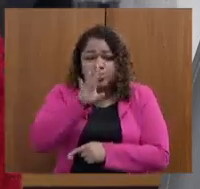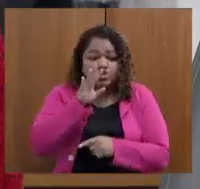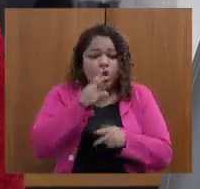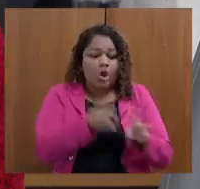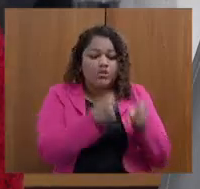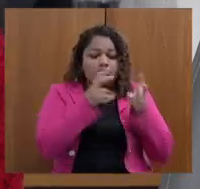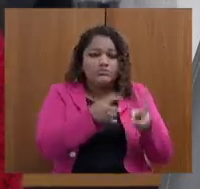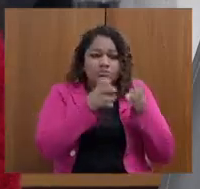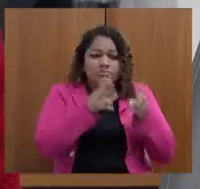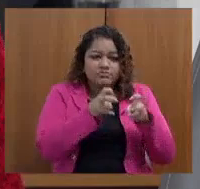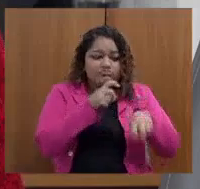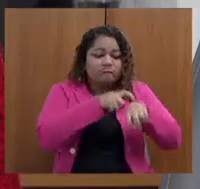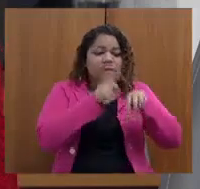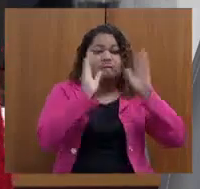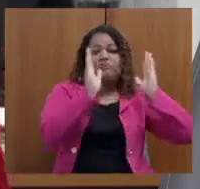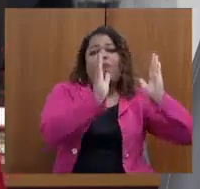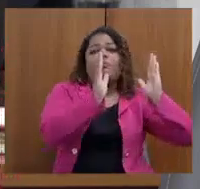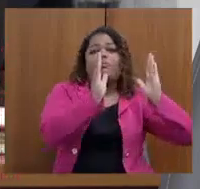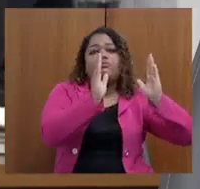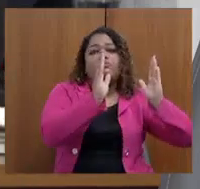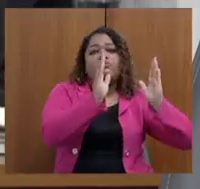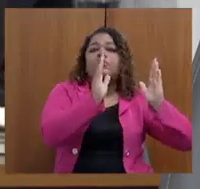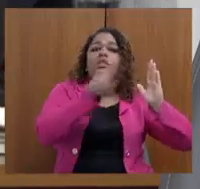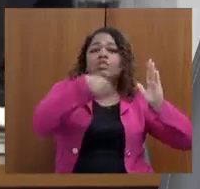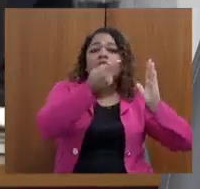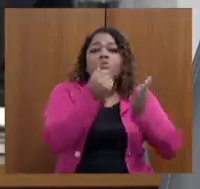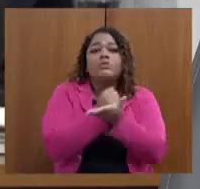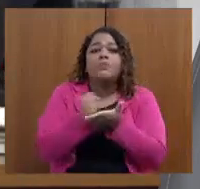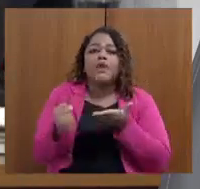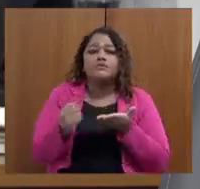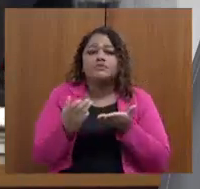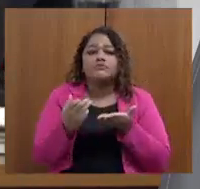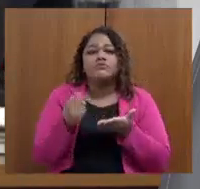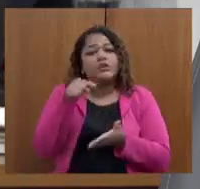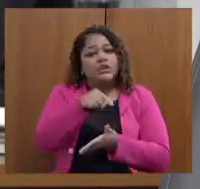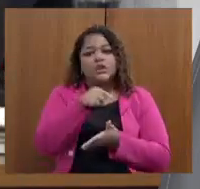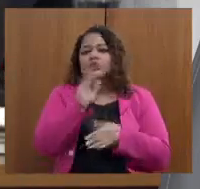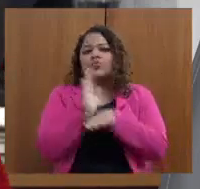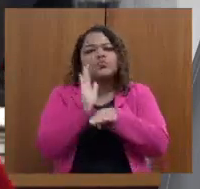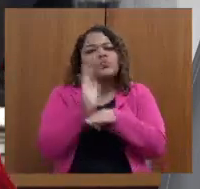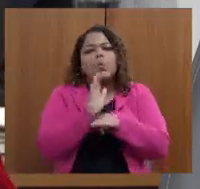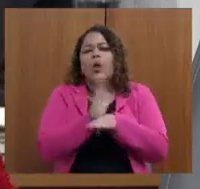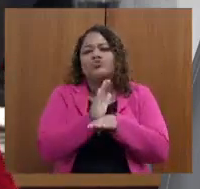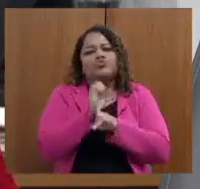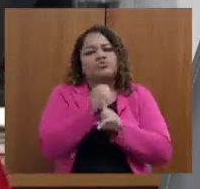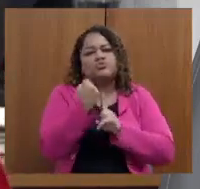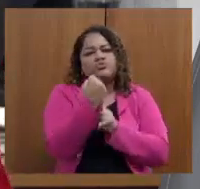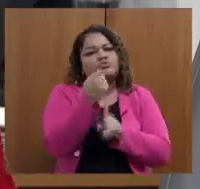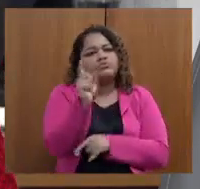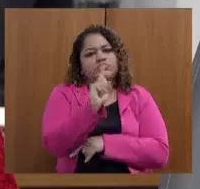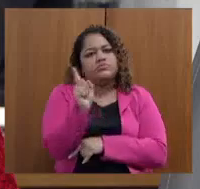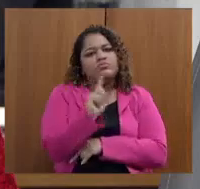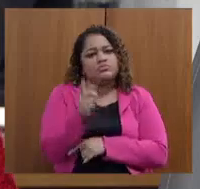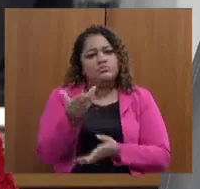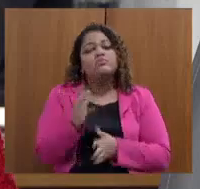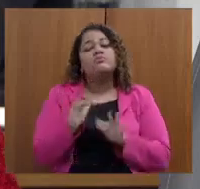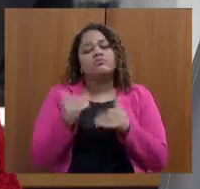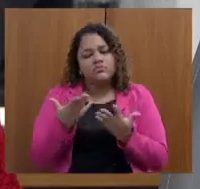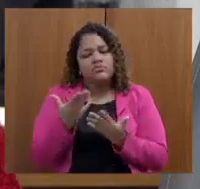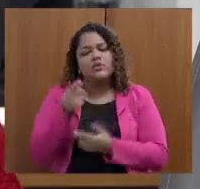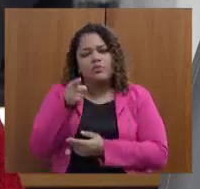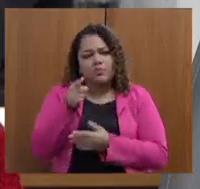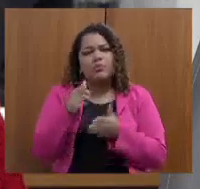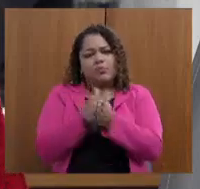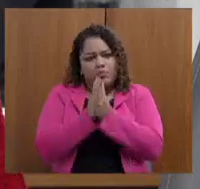daquela mão de obra aí nós vamos ter um problema porque isso não melhora indicadores sociais né então acho que é um ponto então eu queria